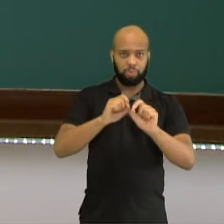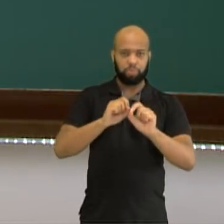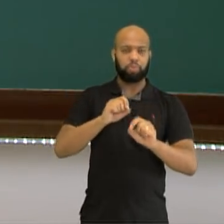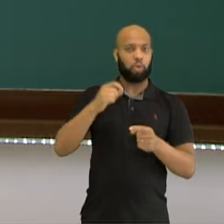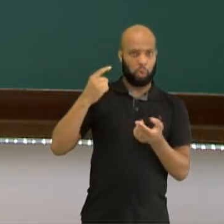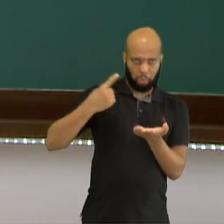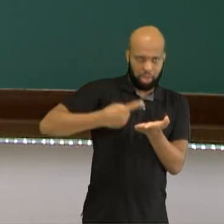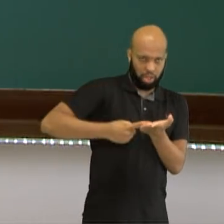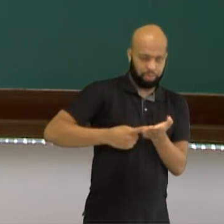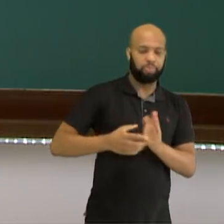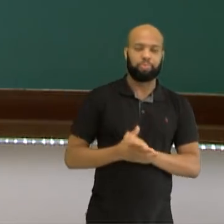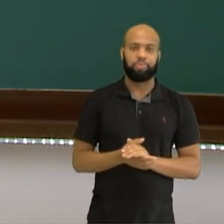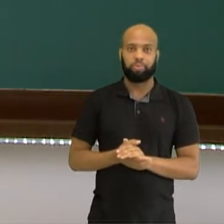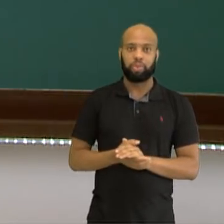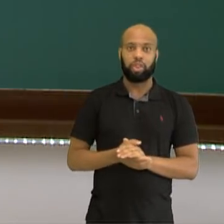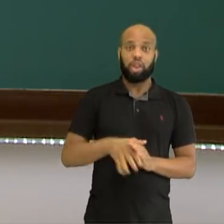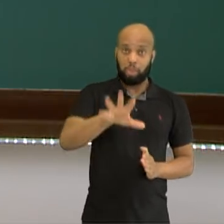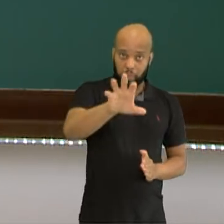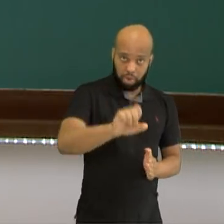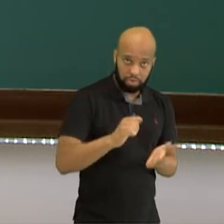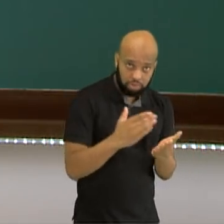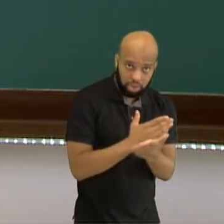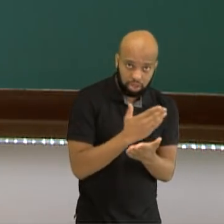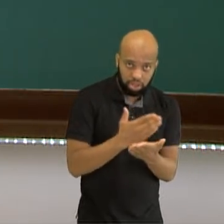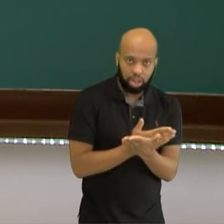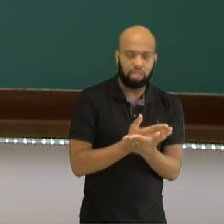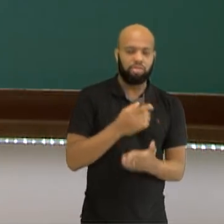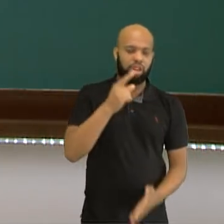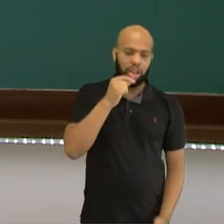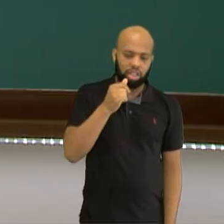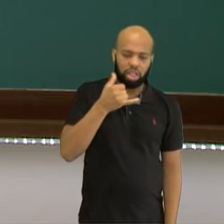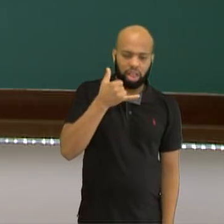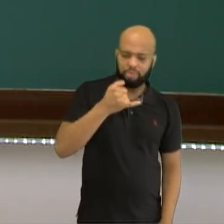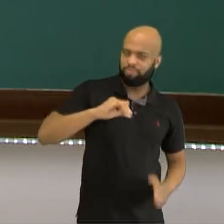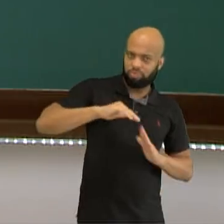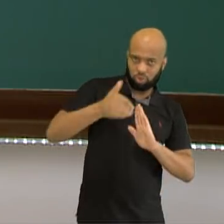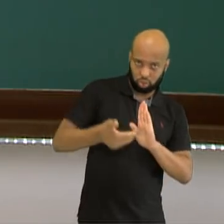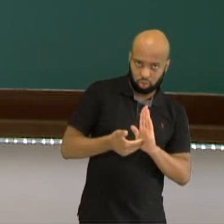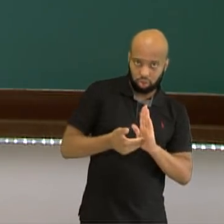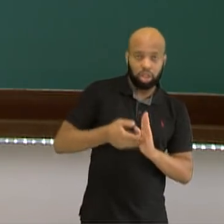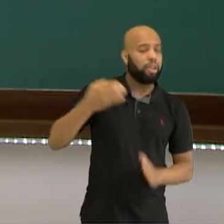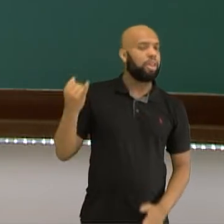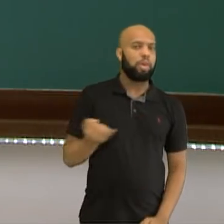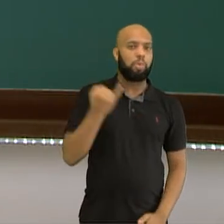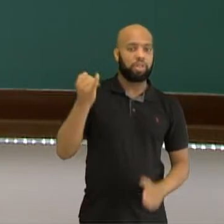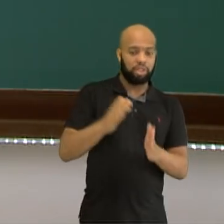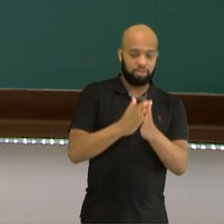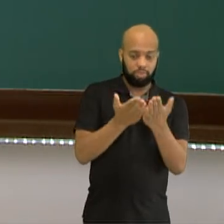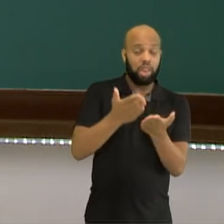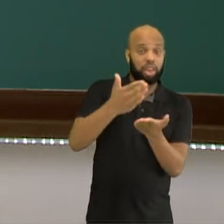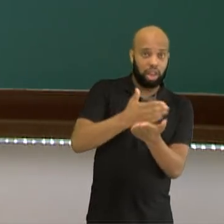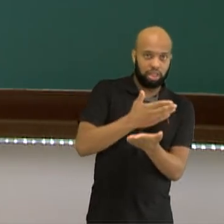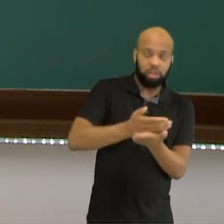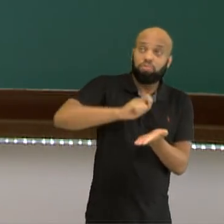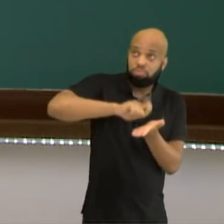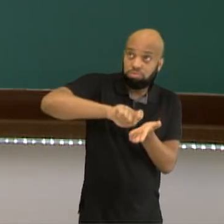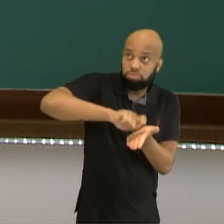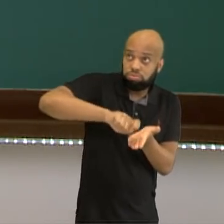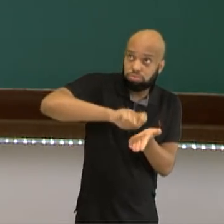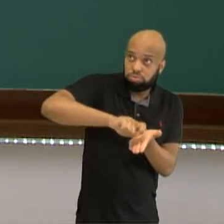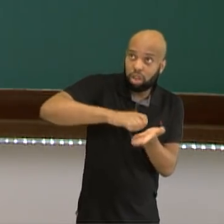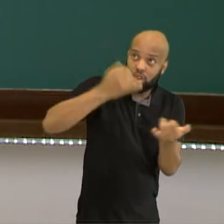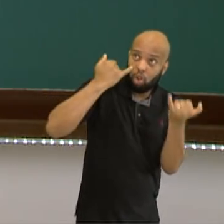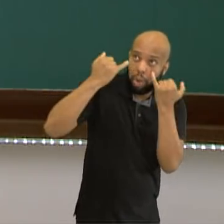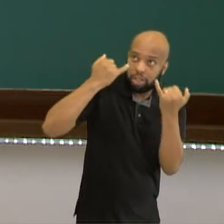o seu caderno? Pegou o seu penal? Lembre de anotar todas as informações que você julgar necessário, que